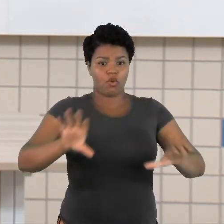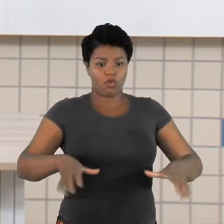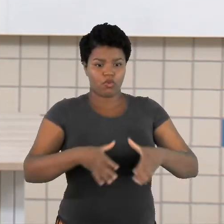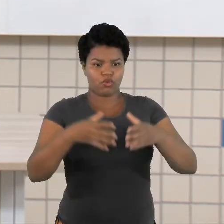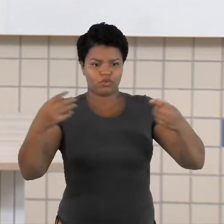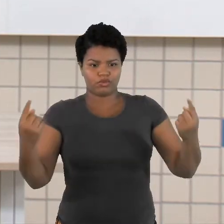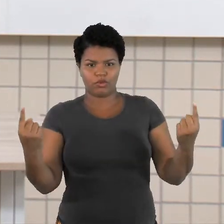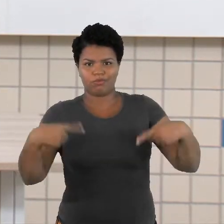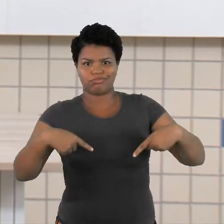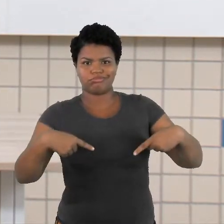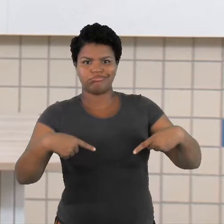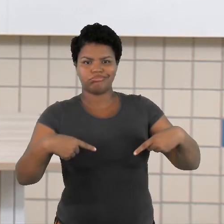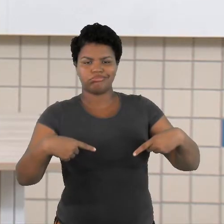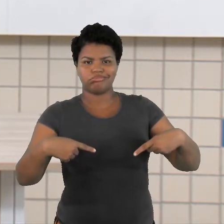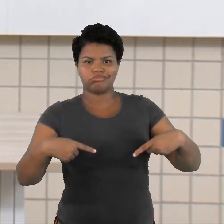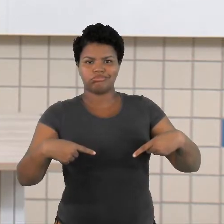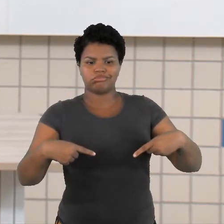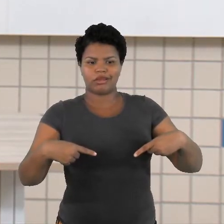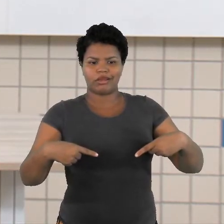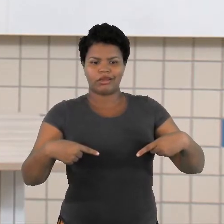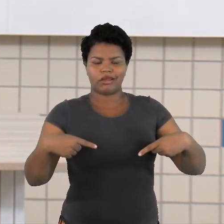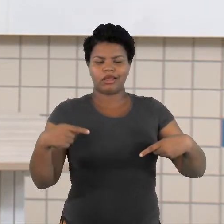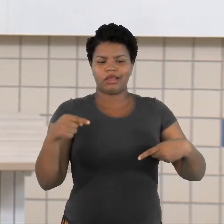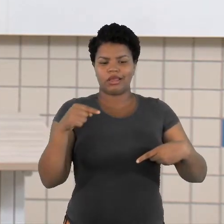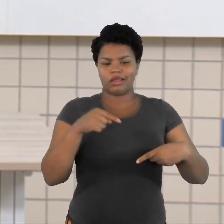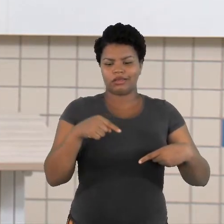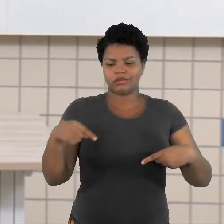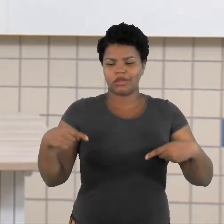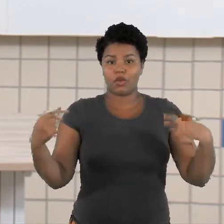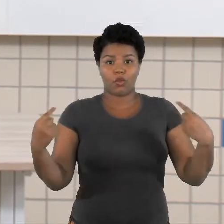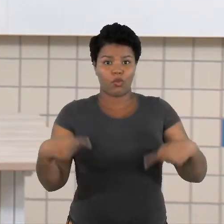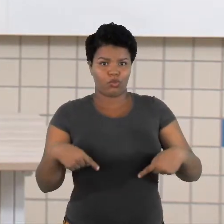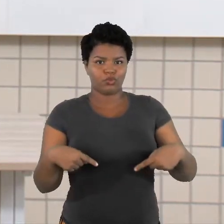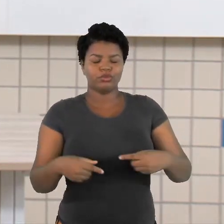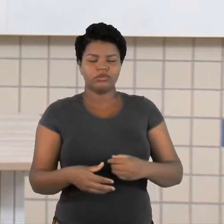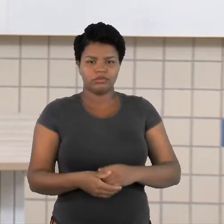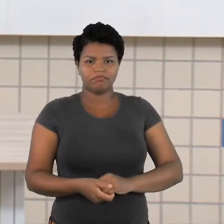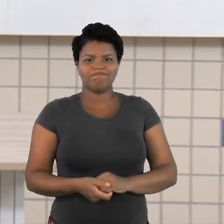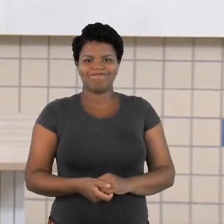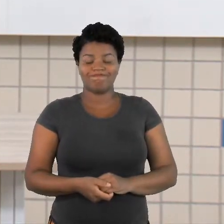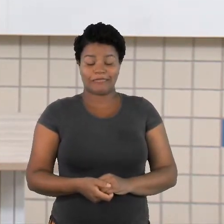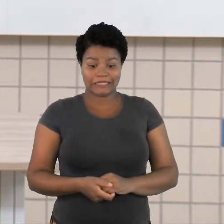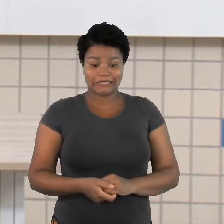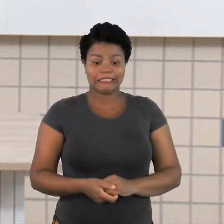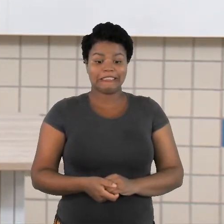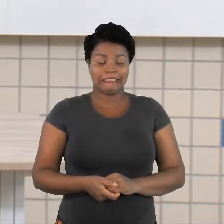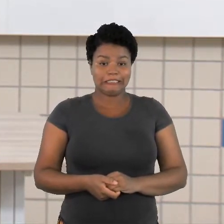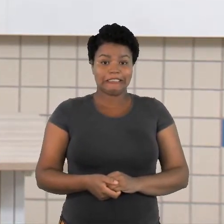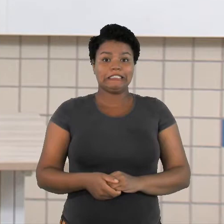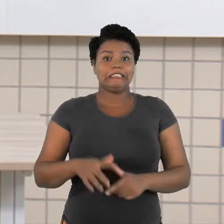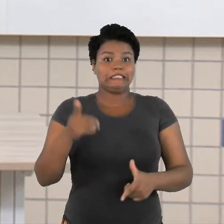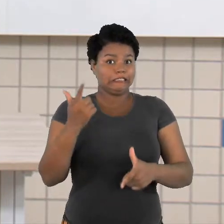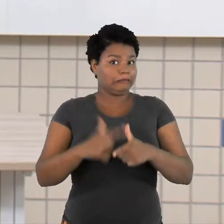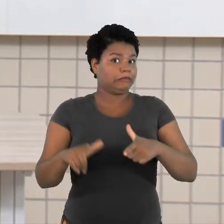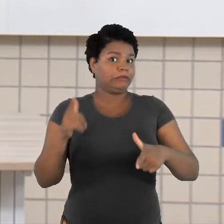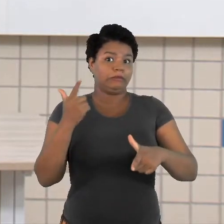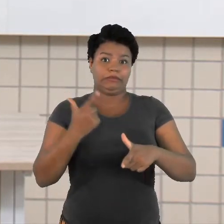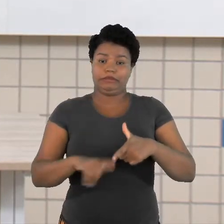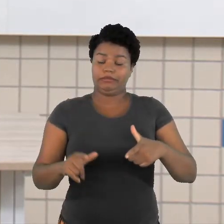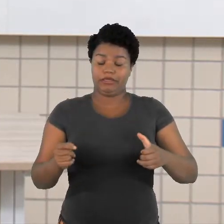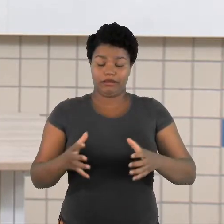grupos que eram contrários uns aos outros. Isso acabou gerando um problema